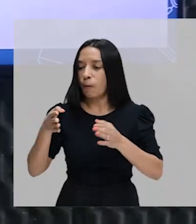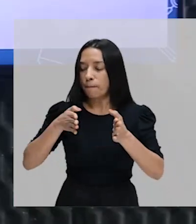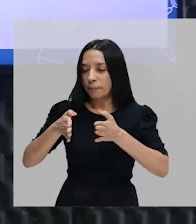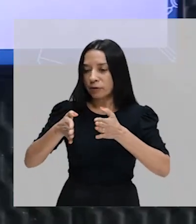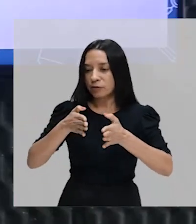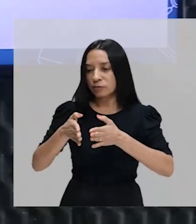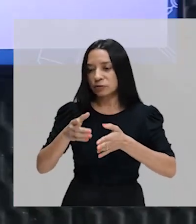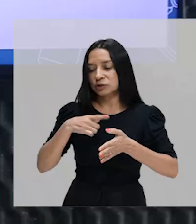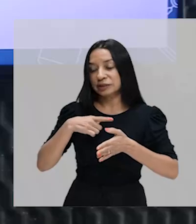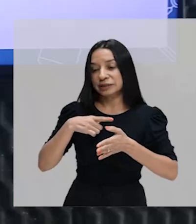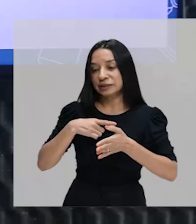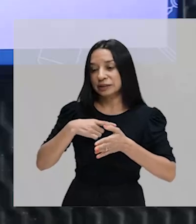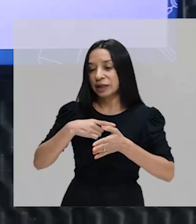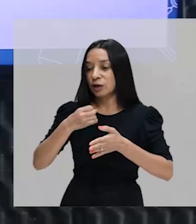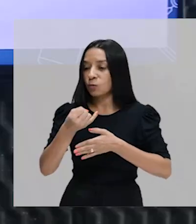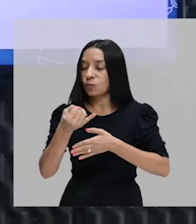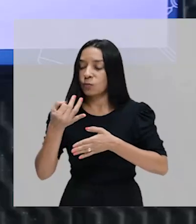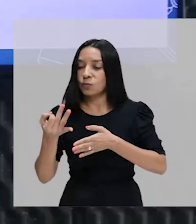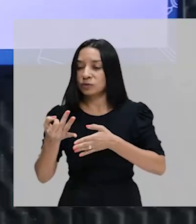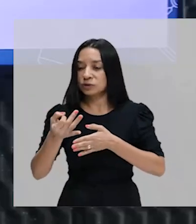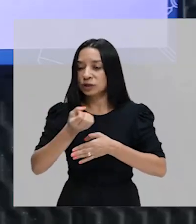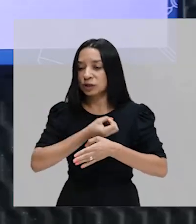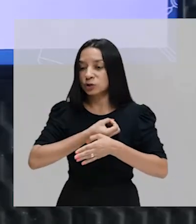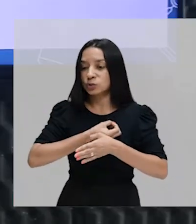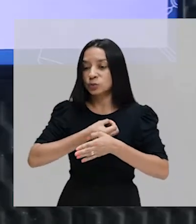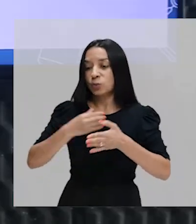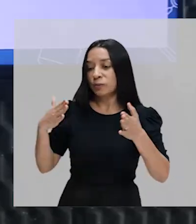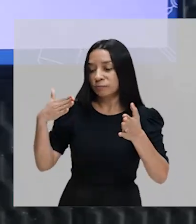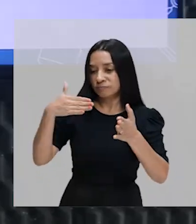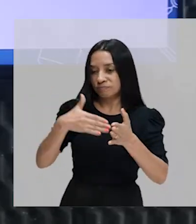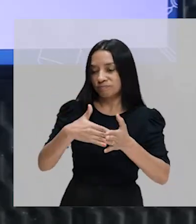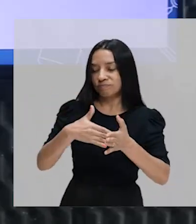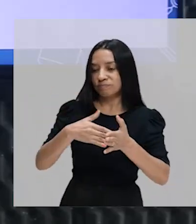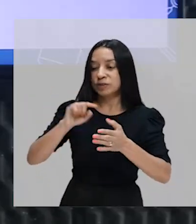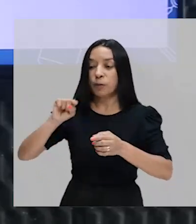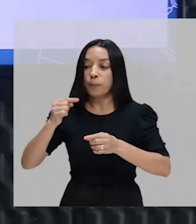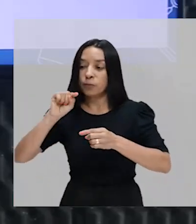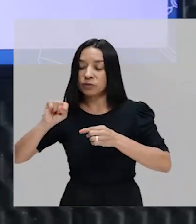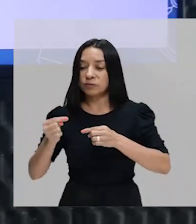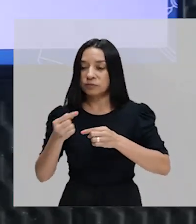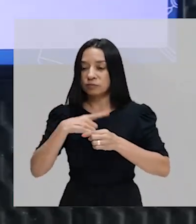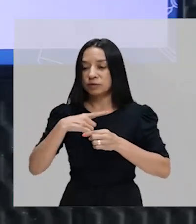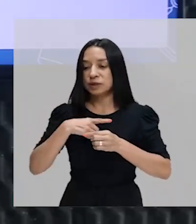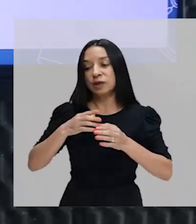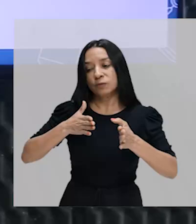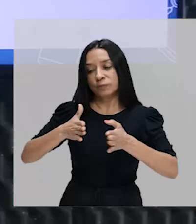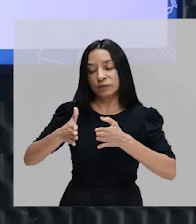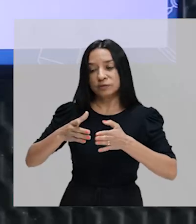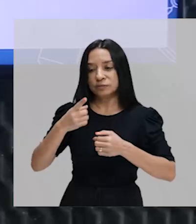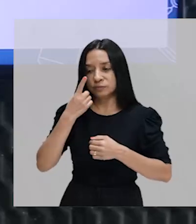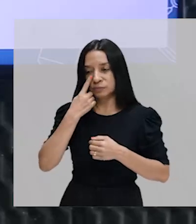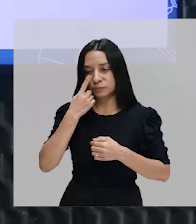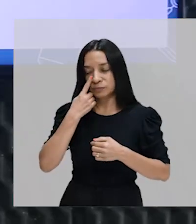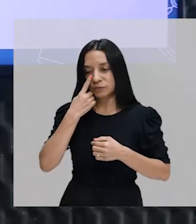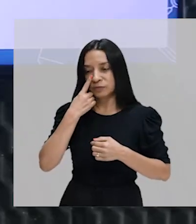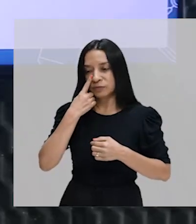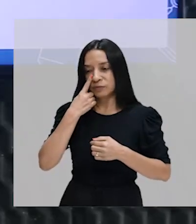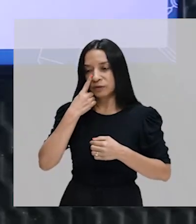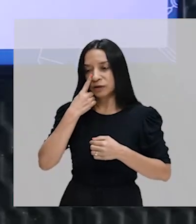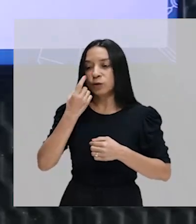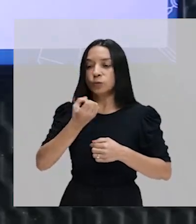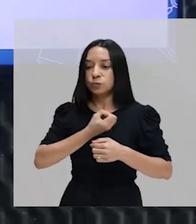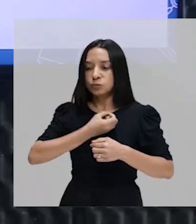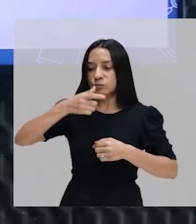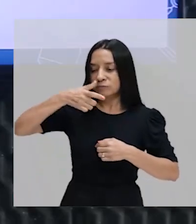finita de algarismos após a vírgula, neste outro caso aqui não, nós vamos ter o período. Você vai ver que algarismos se